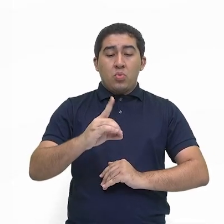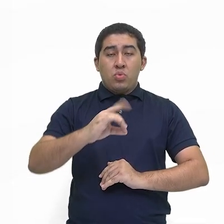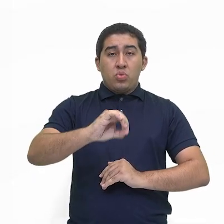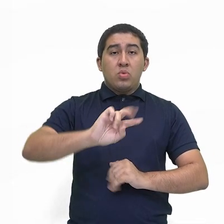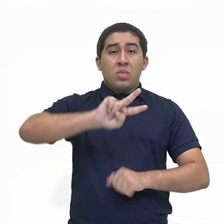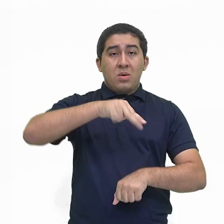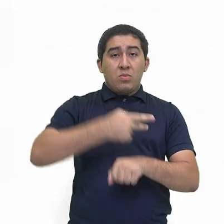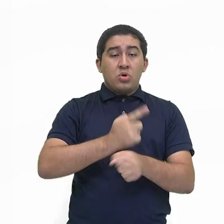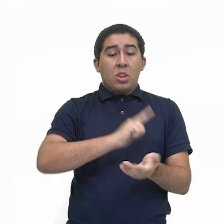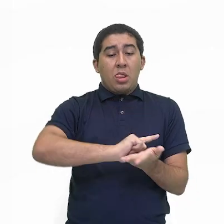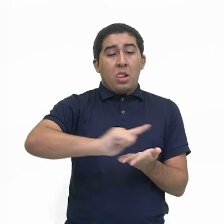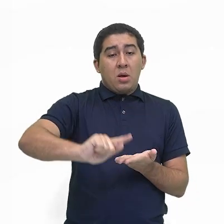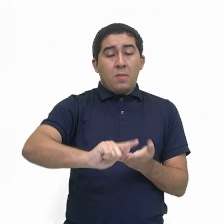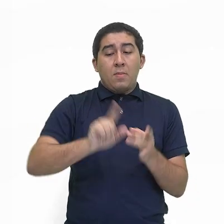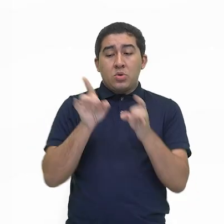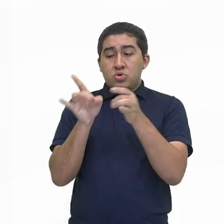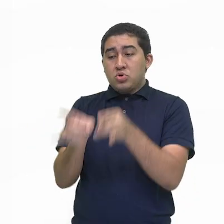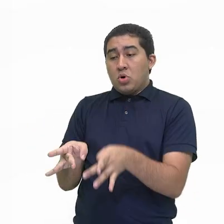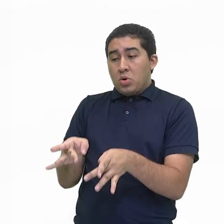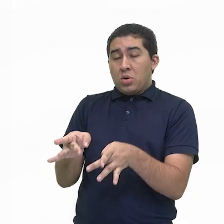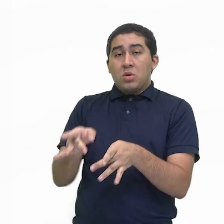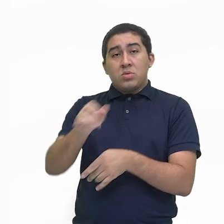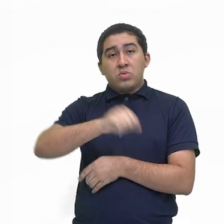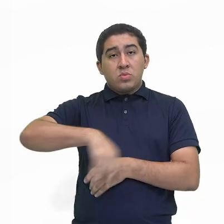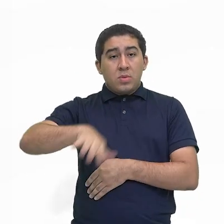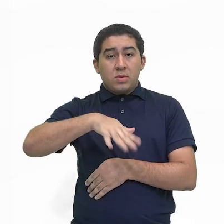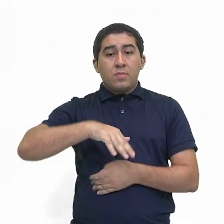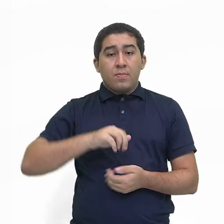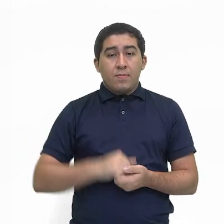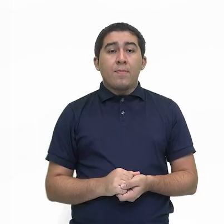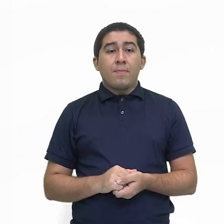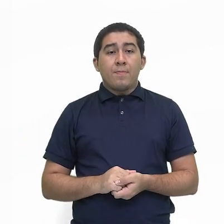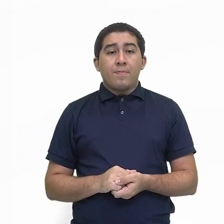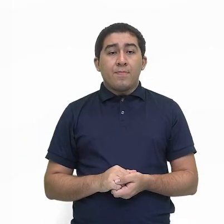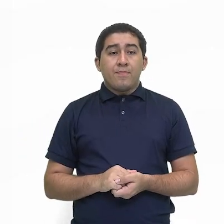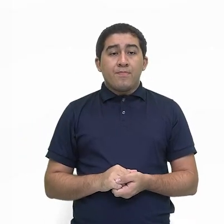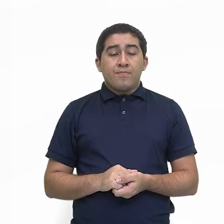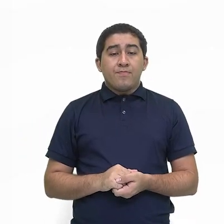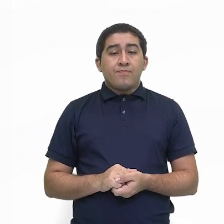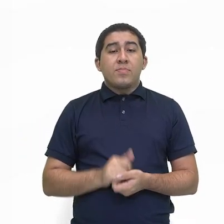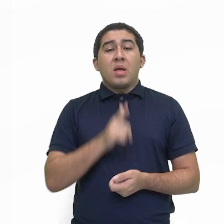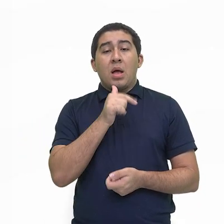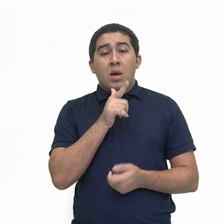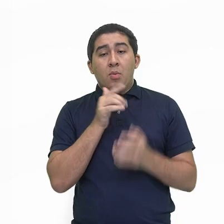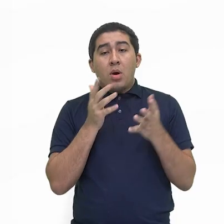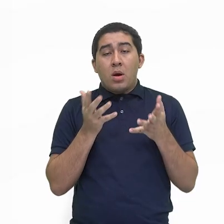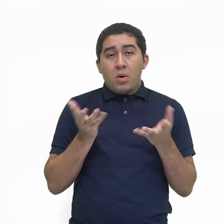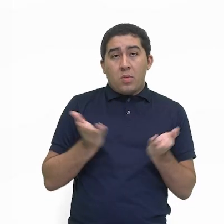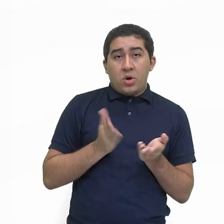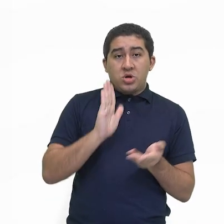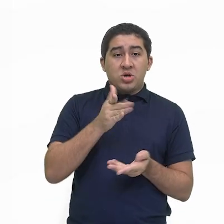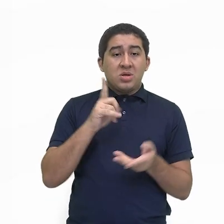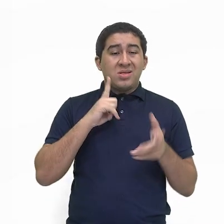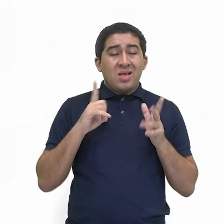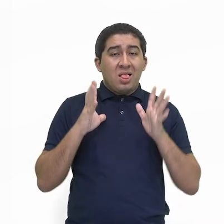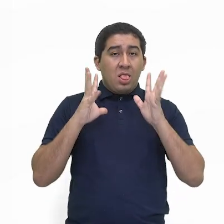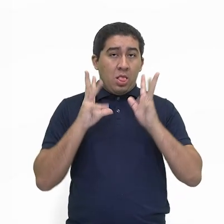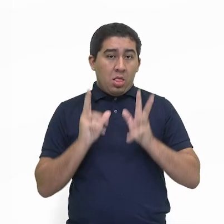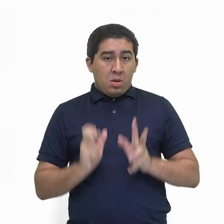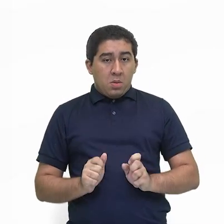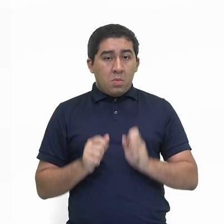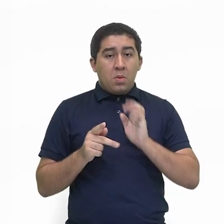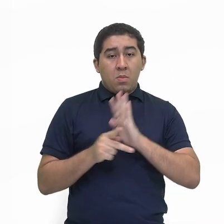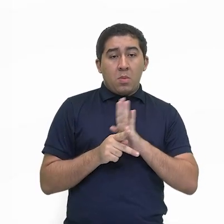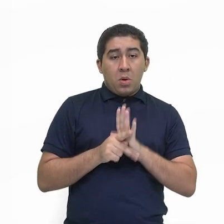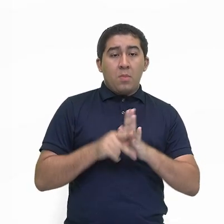posteriormente removido e descartado em aterros sanitários. A água, agora livre dessas partículas, desses